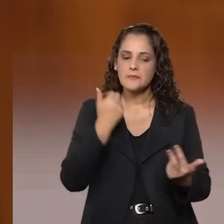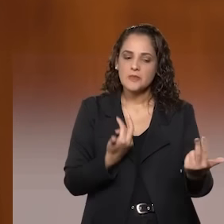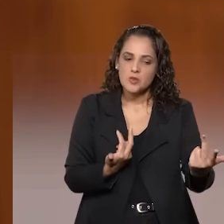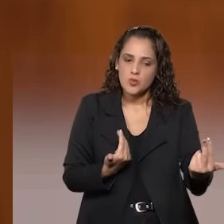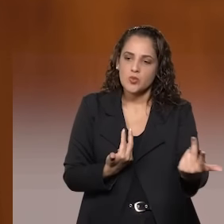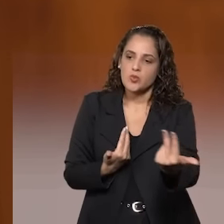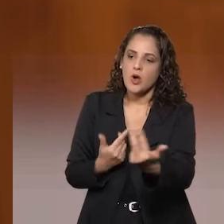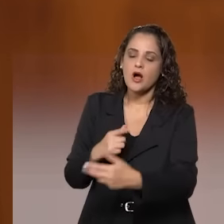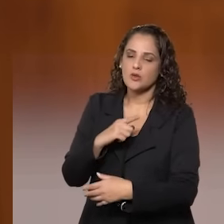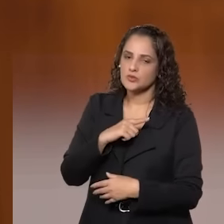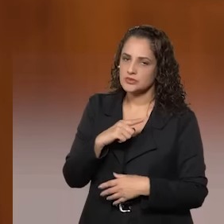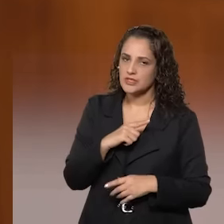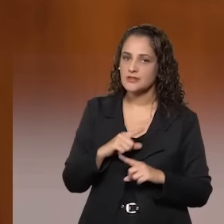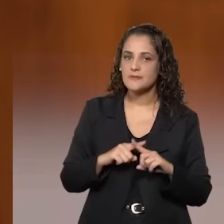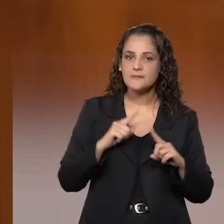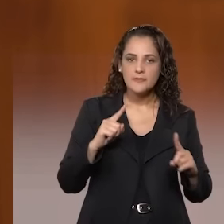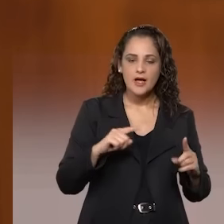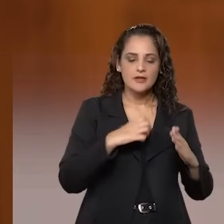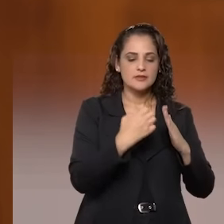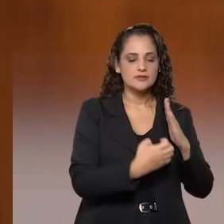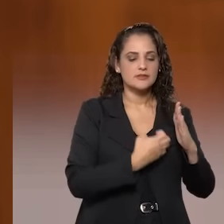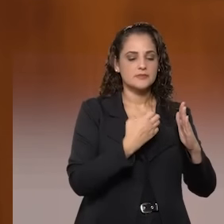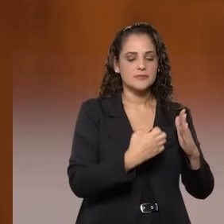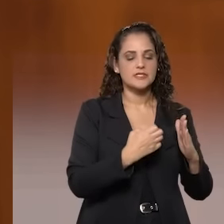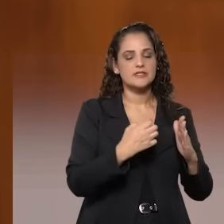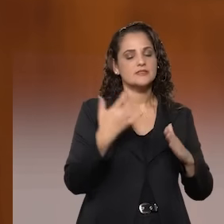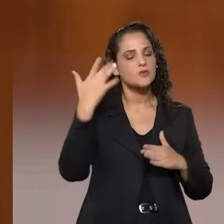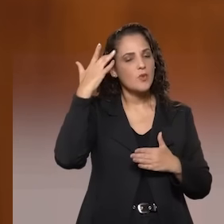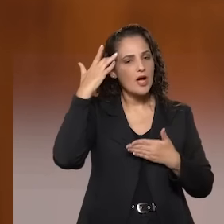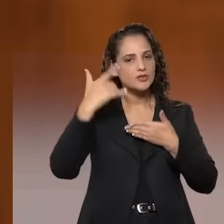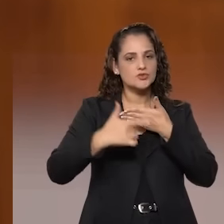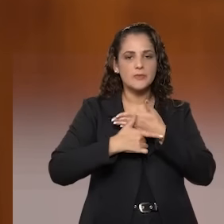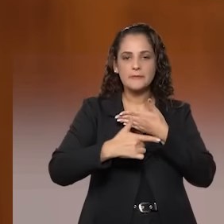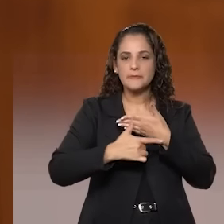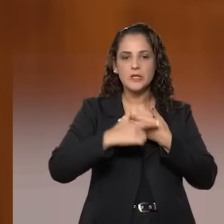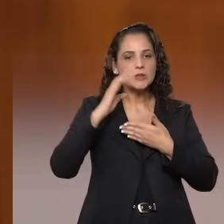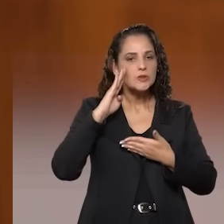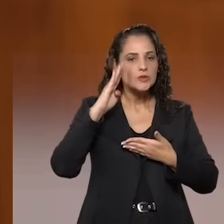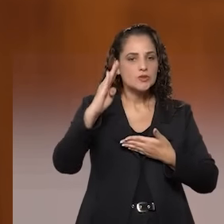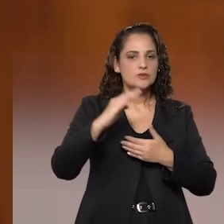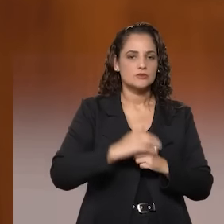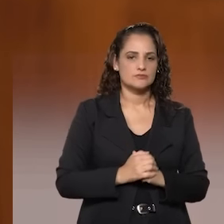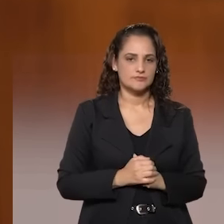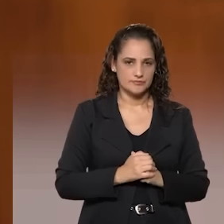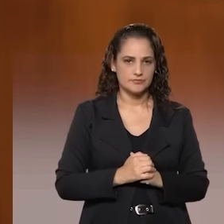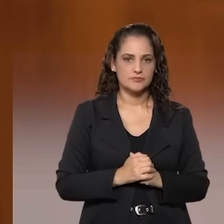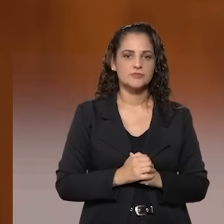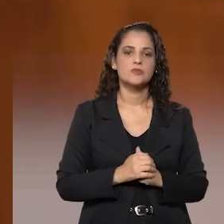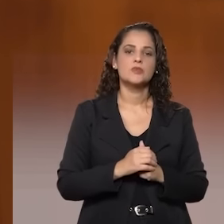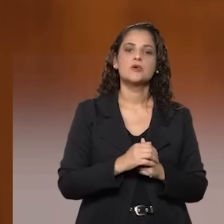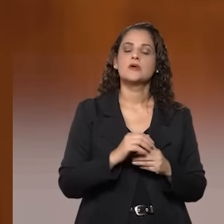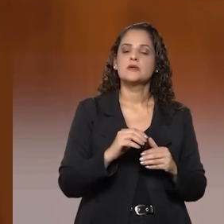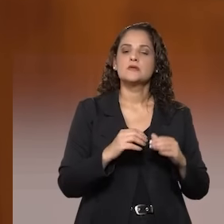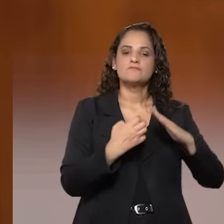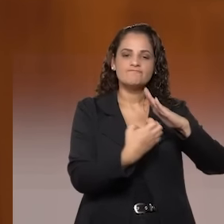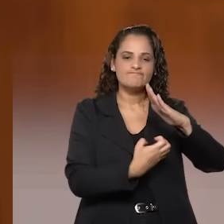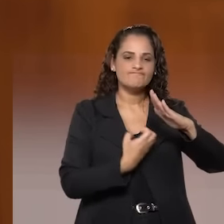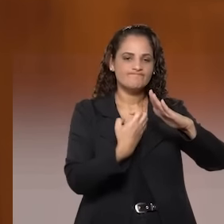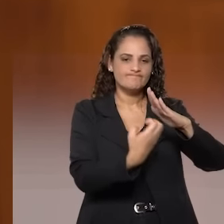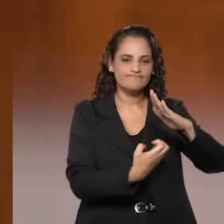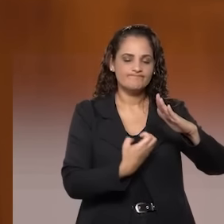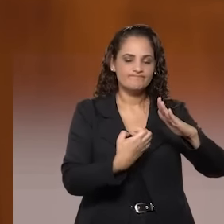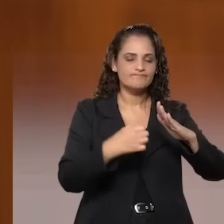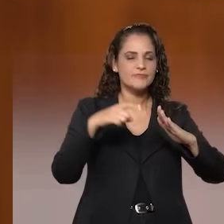papel fundamental Universidade corporativa devia ser algo que que as organizações devessem buscar